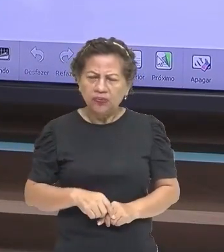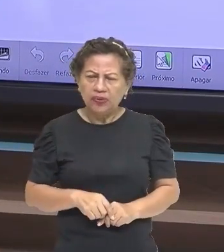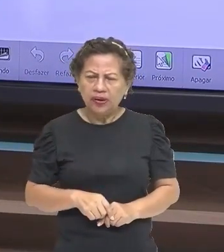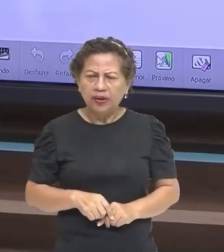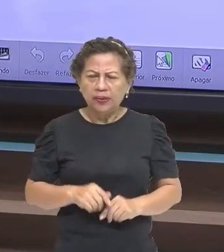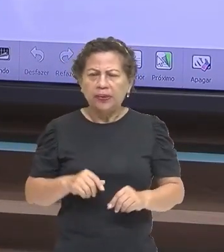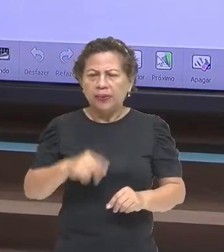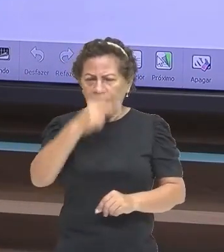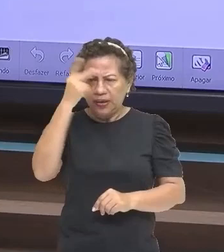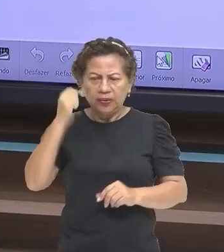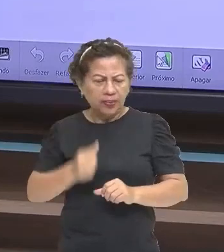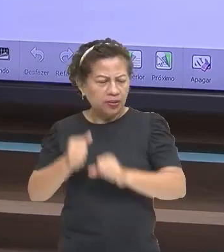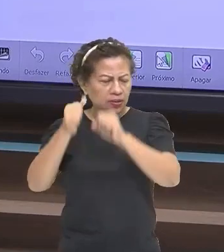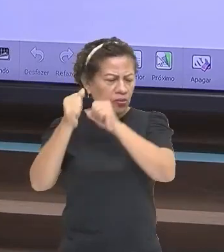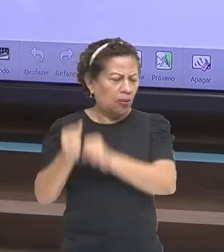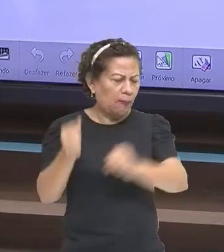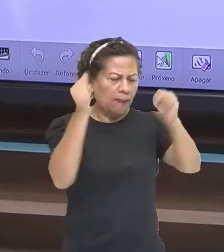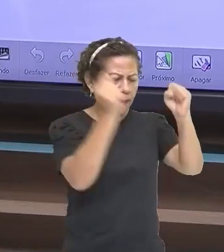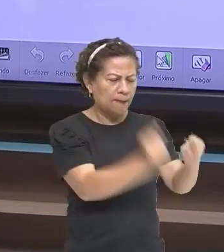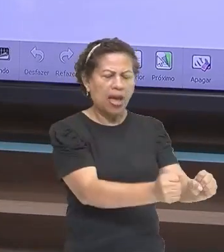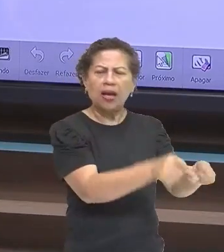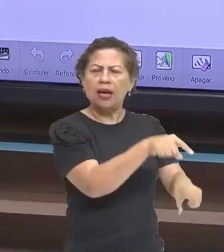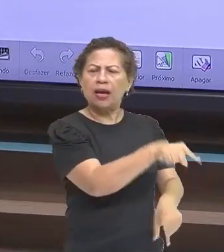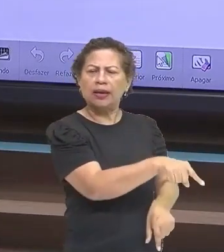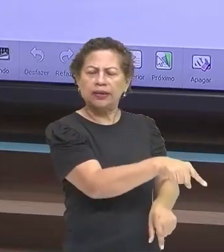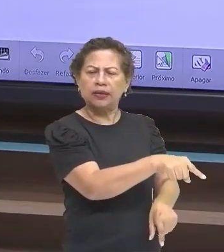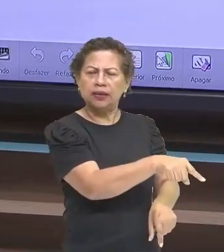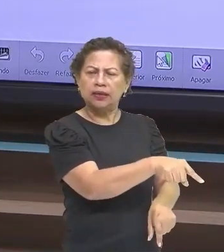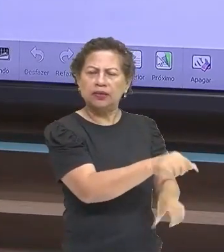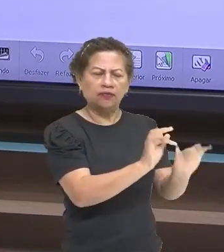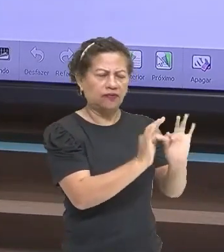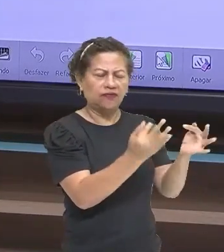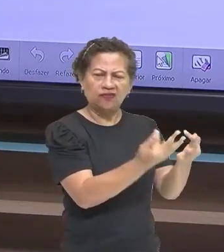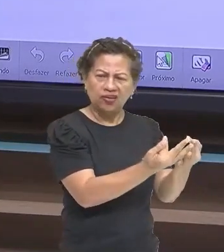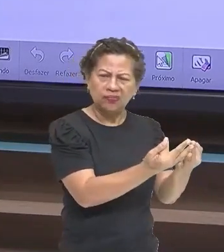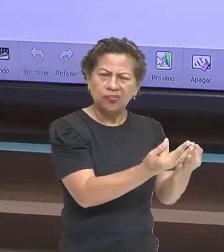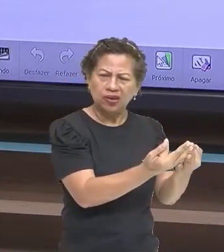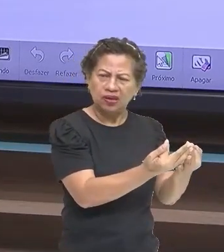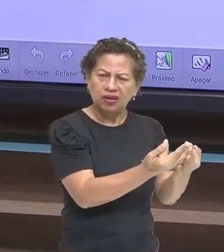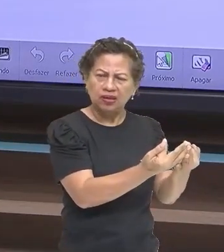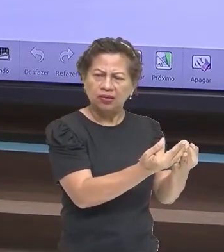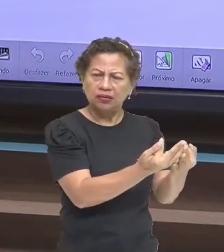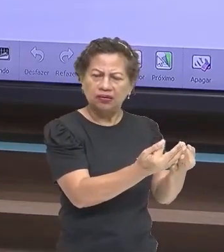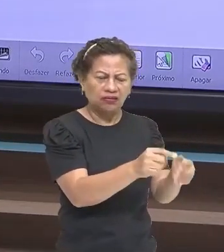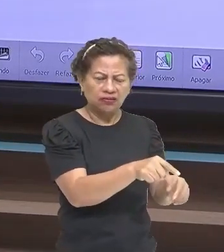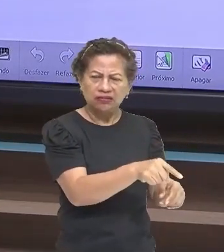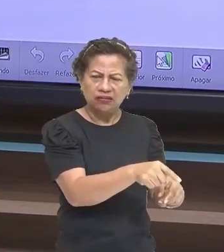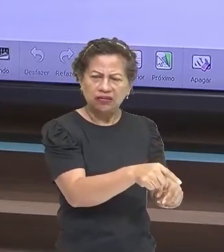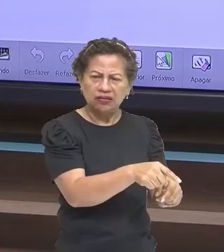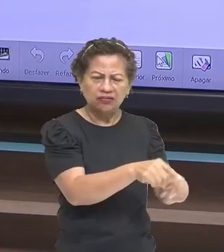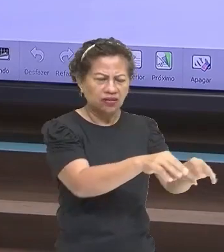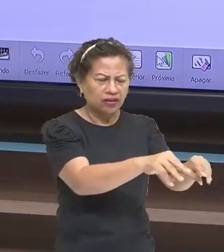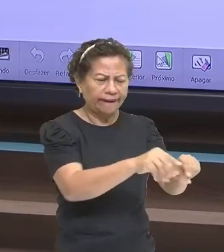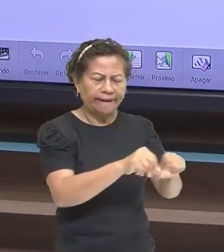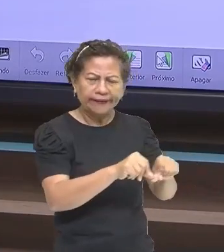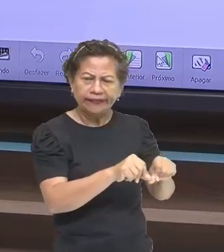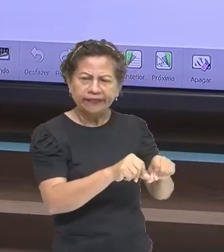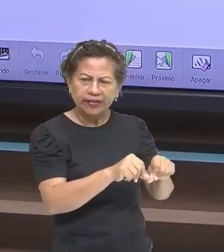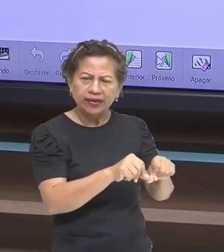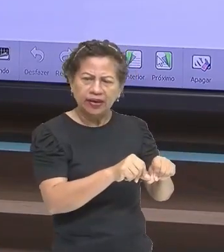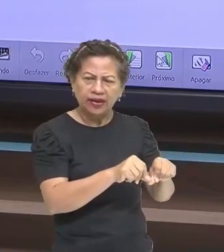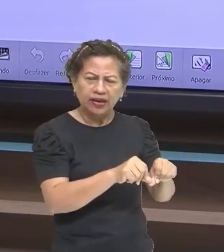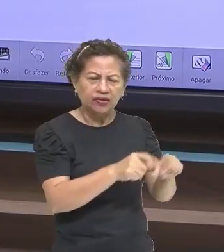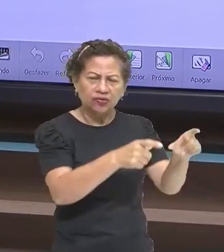condições mínimas, sem a infraestrutura mínima para que eles possam sobreviver. Tudo bem? Fiquem atentos e reflitam sobre essa